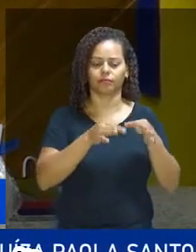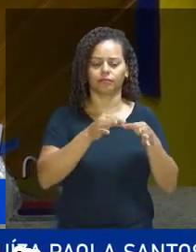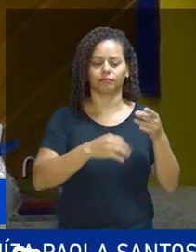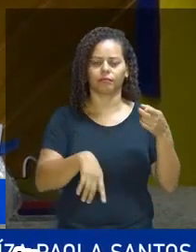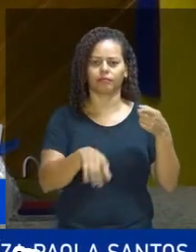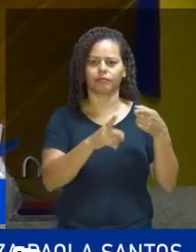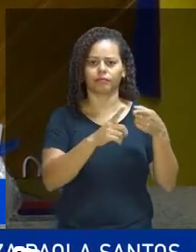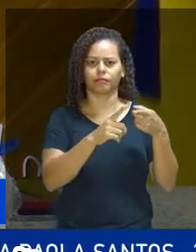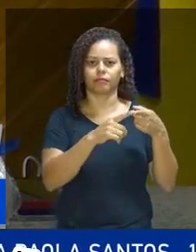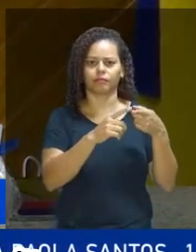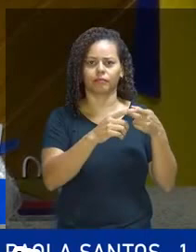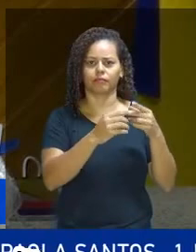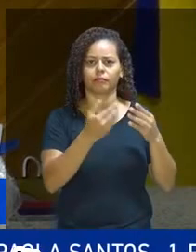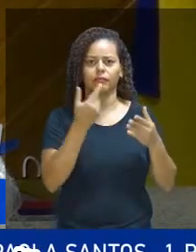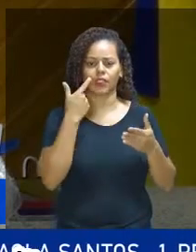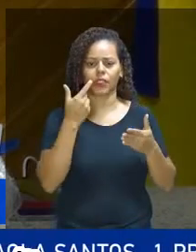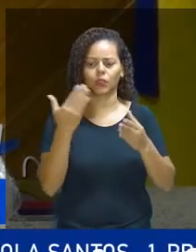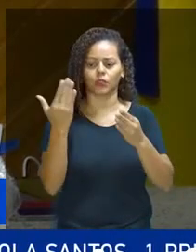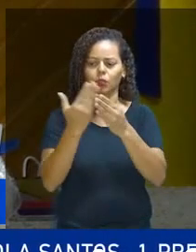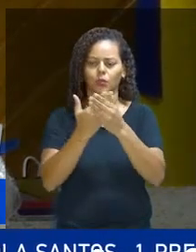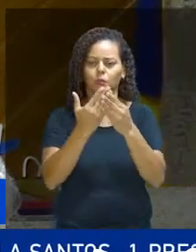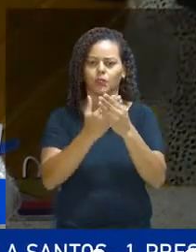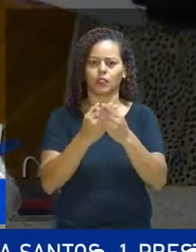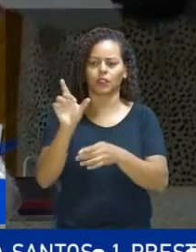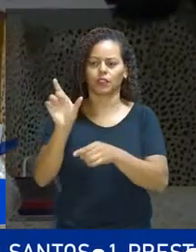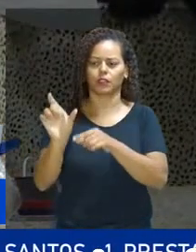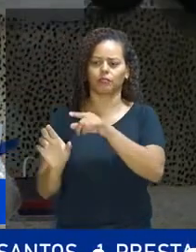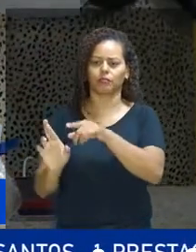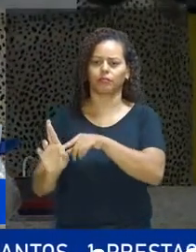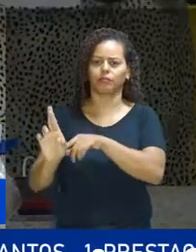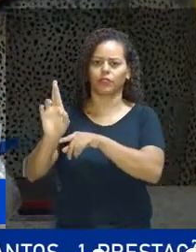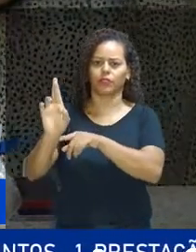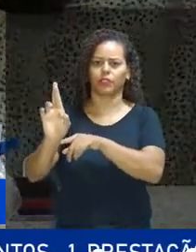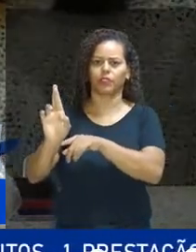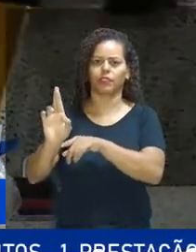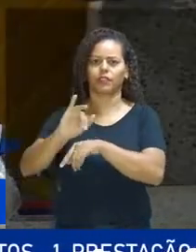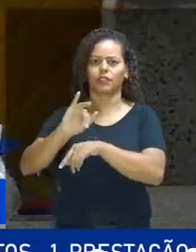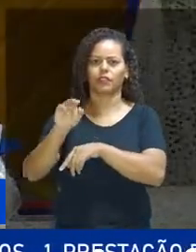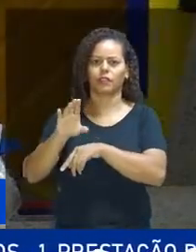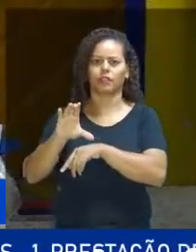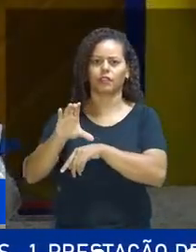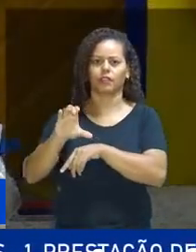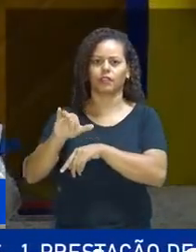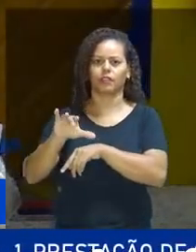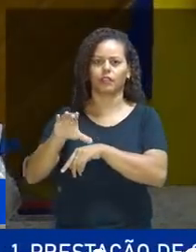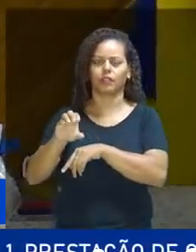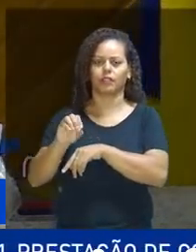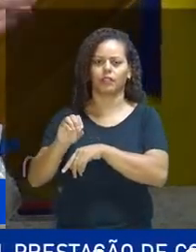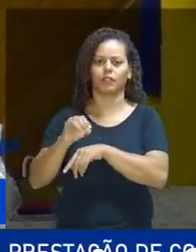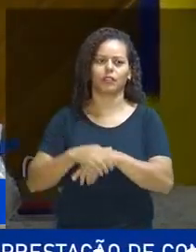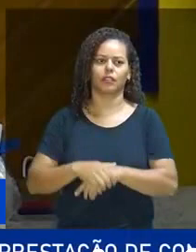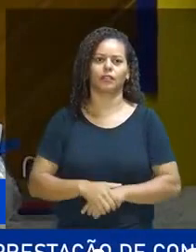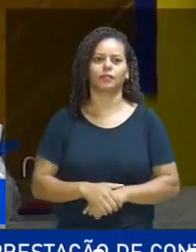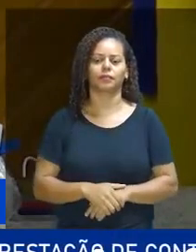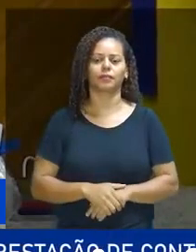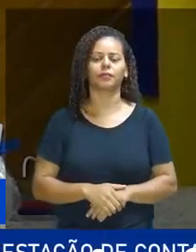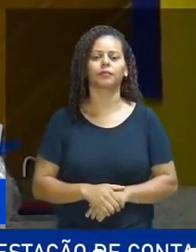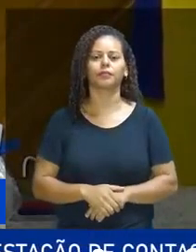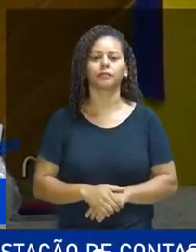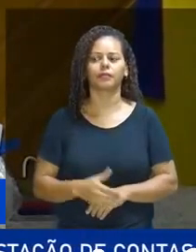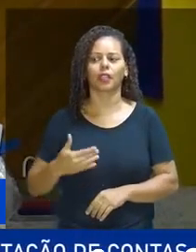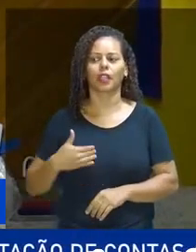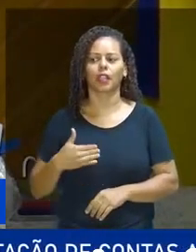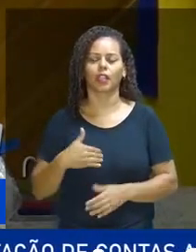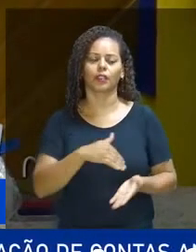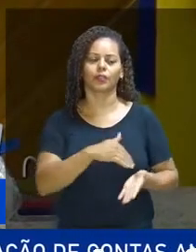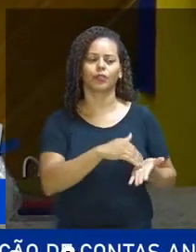aos processos do doutor Juscelio, Ele pediu por último, então, ao tempo que a Secretaria se